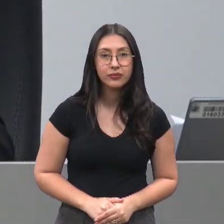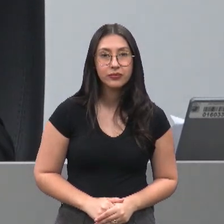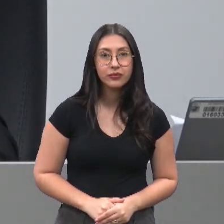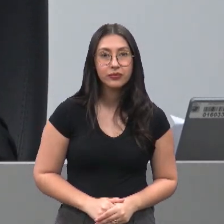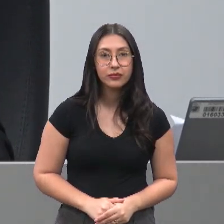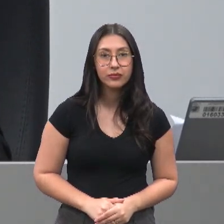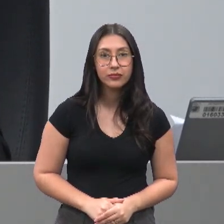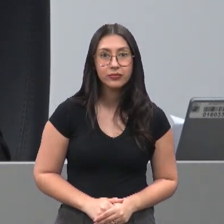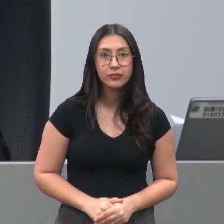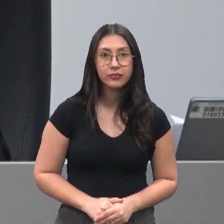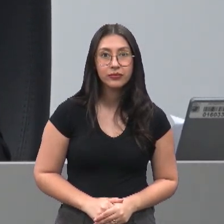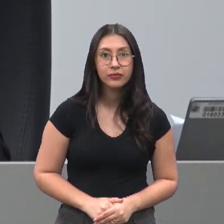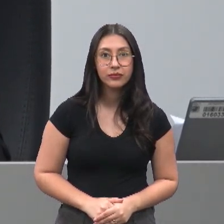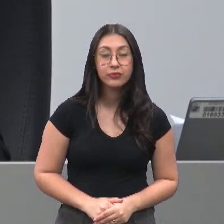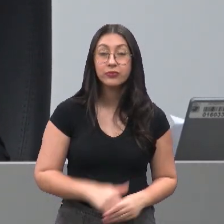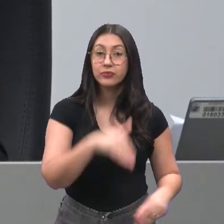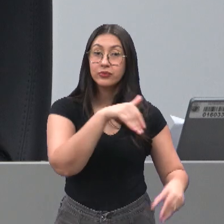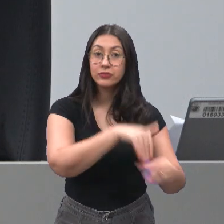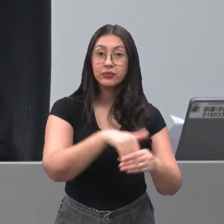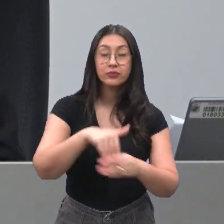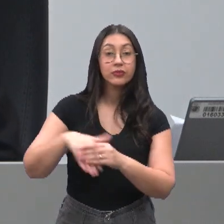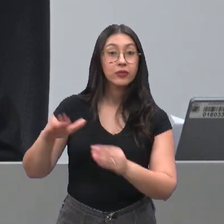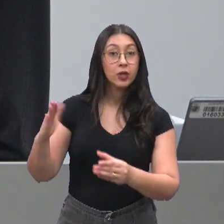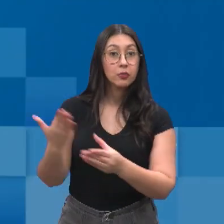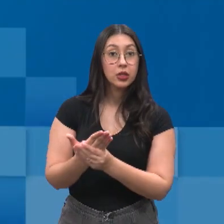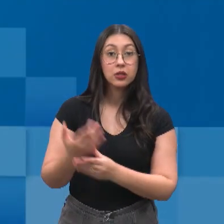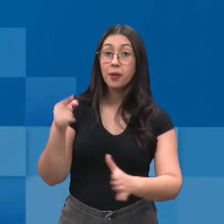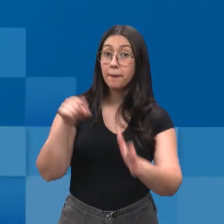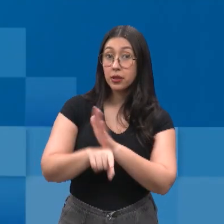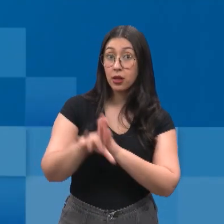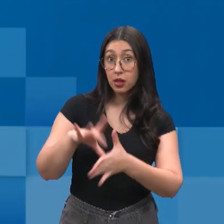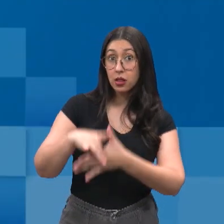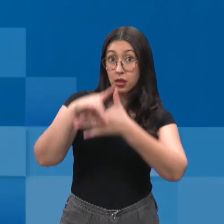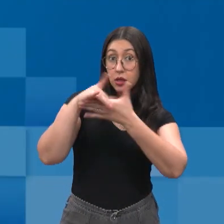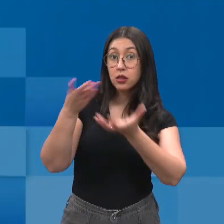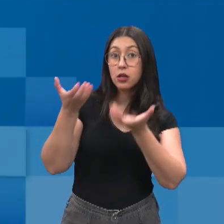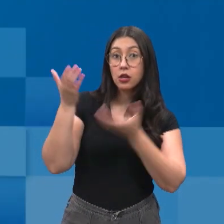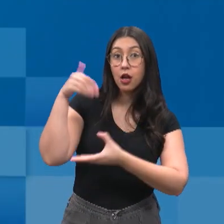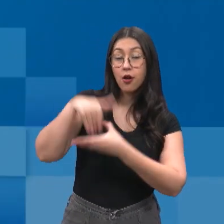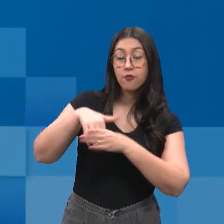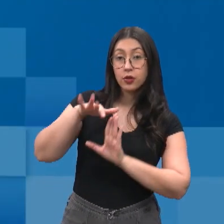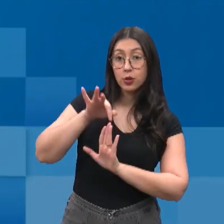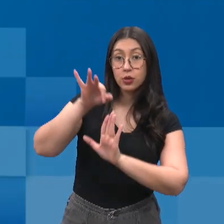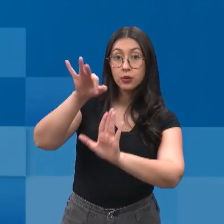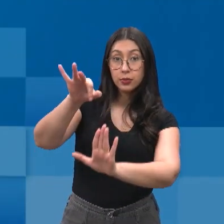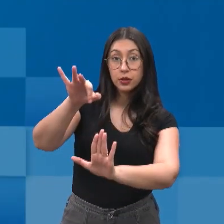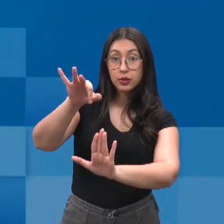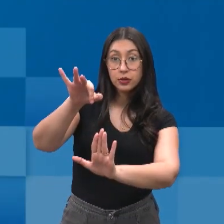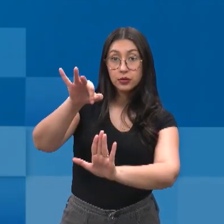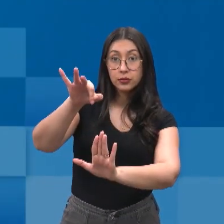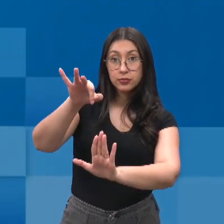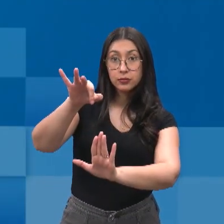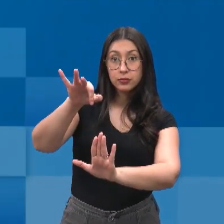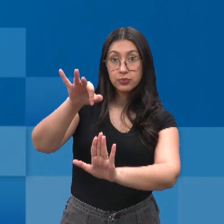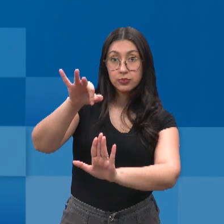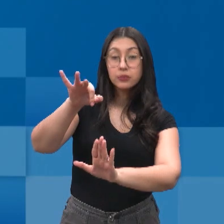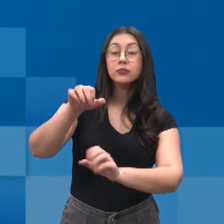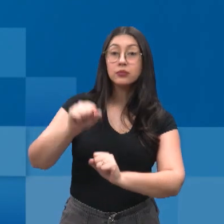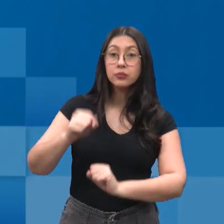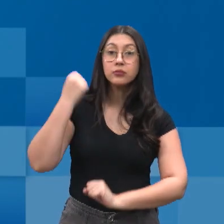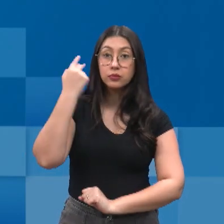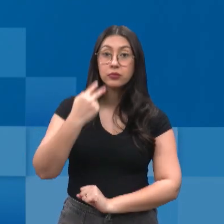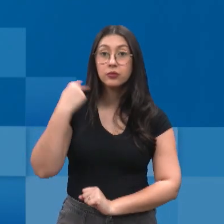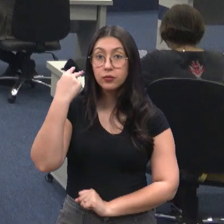Em votação, o processo. Consulta os líderes se deseja fazer encaminhamento de votação. Encaminhamento de votação,